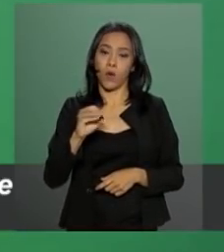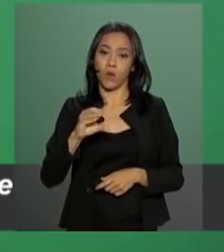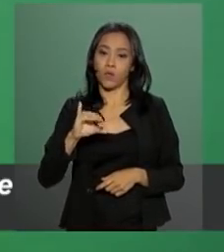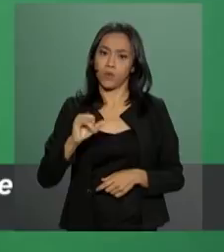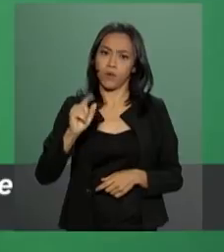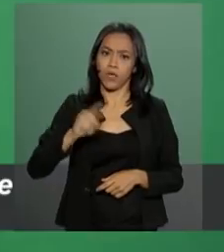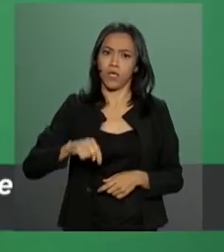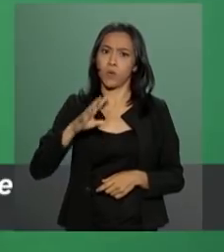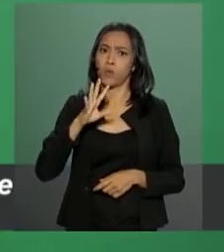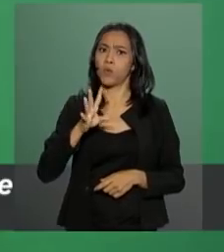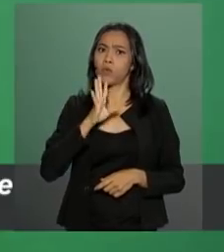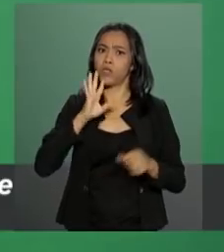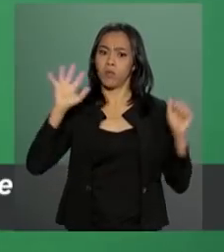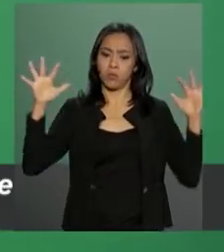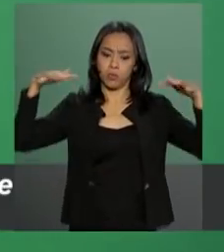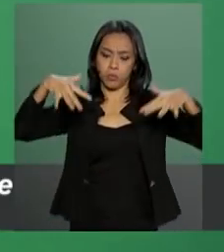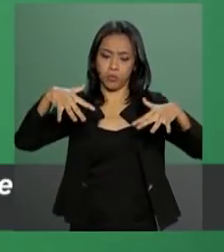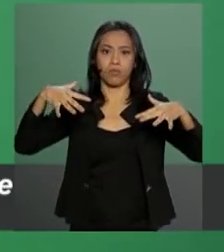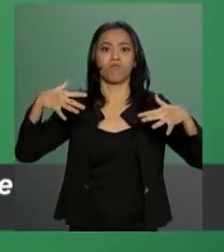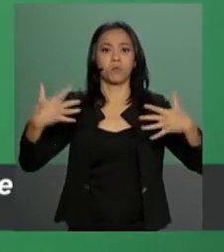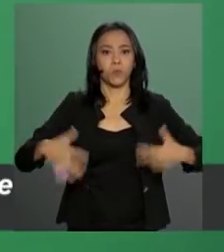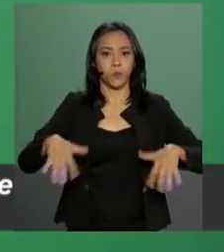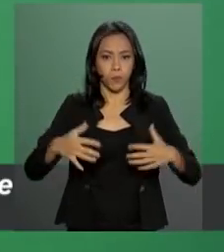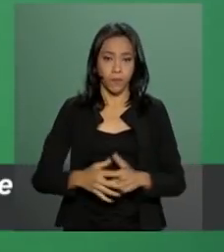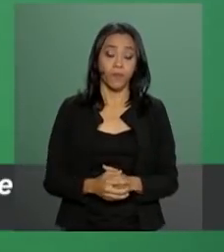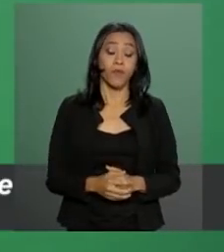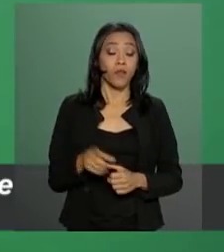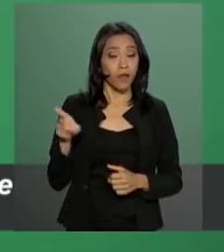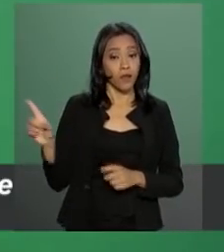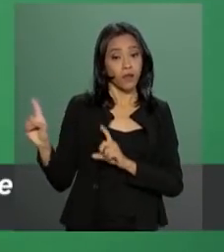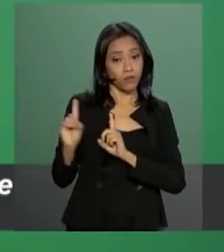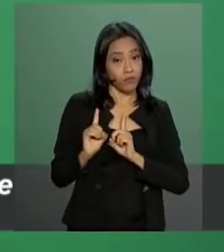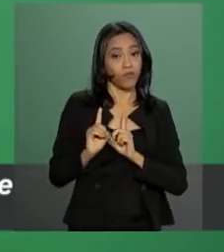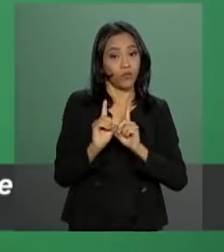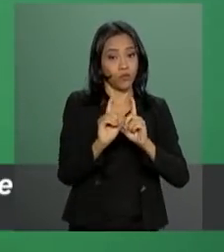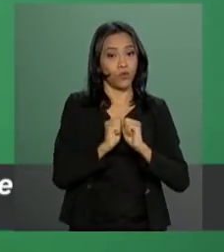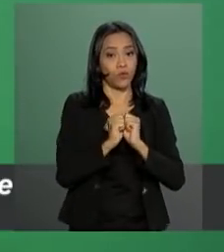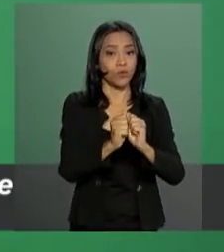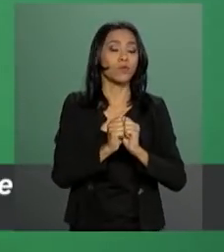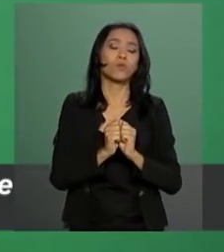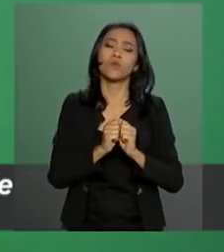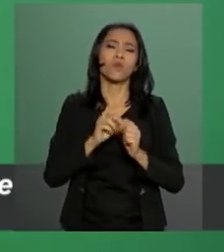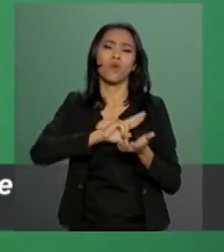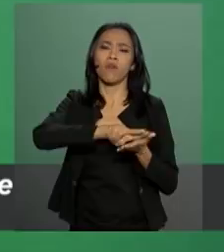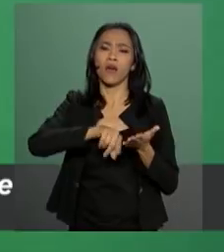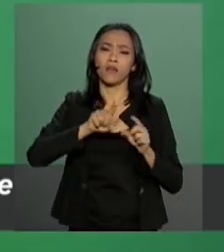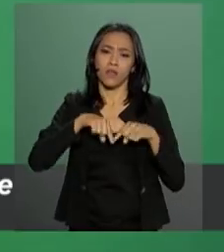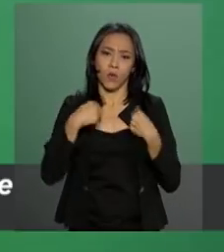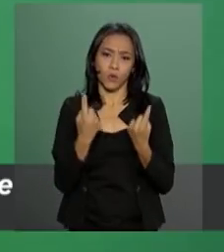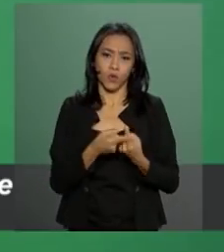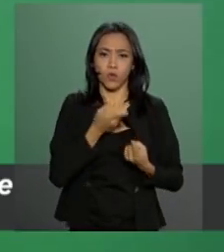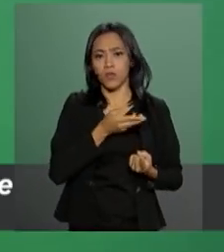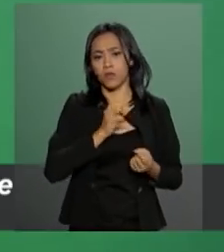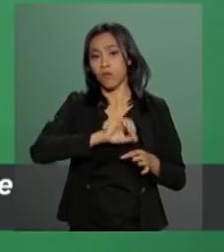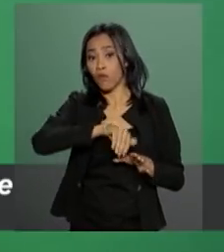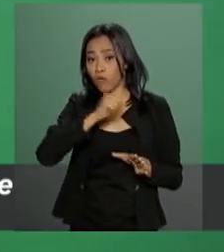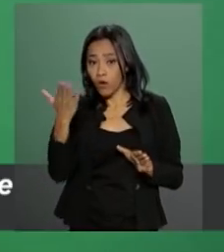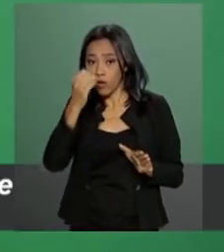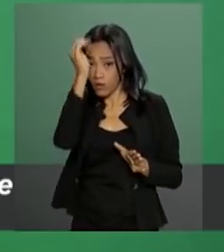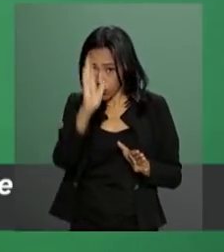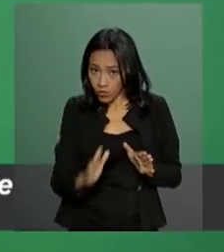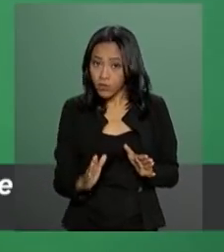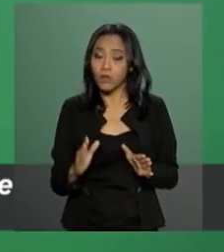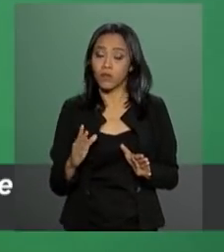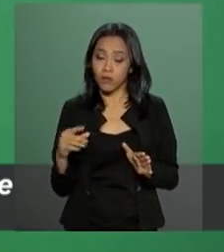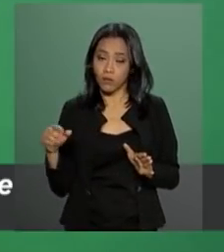tem estado comigo em várias em várias em várias reuniões internacionais assim como novak e